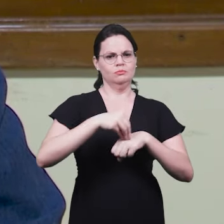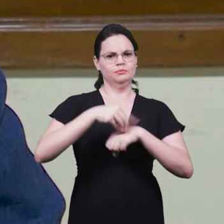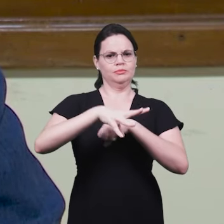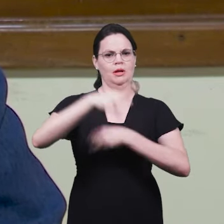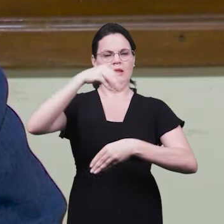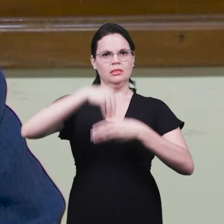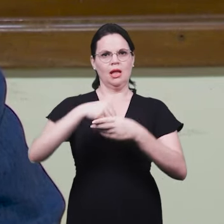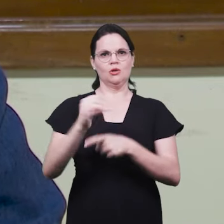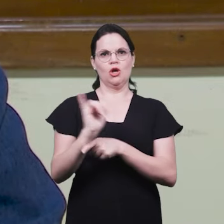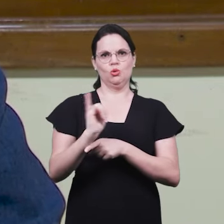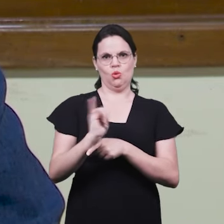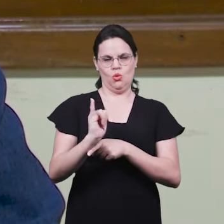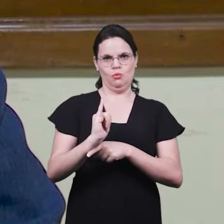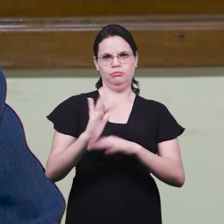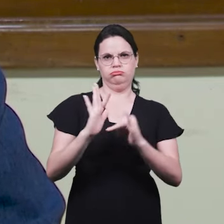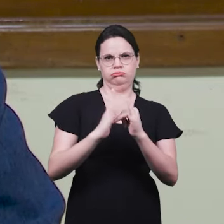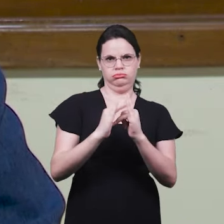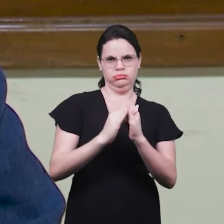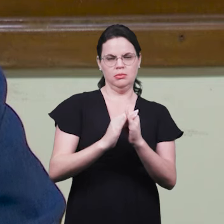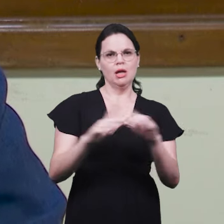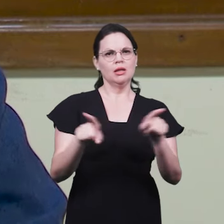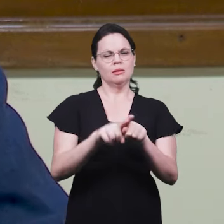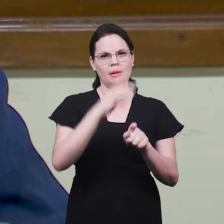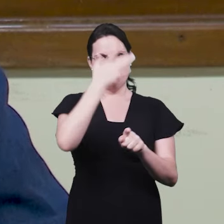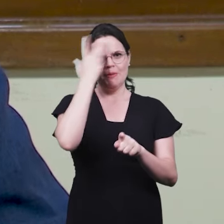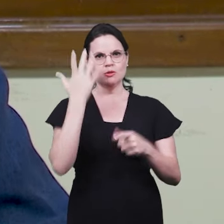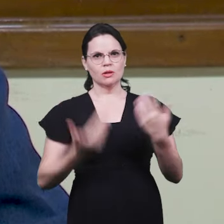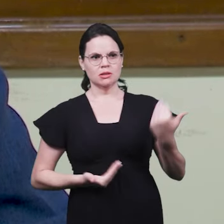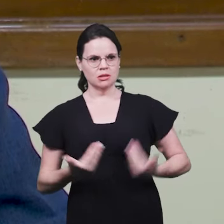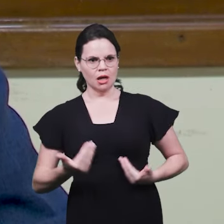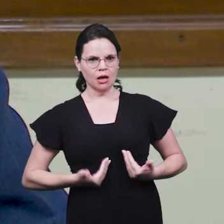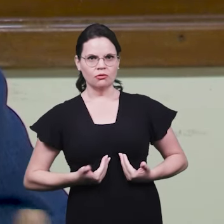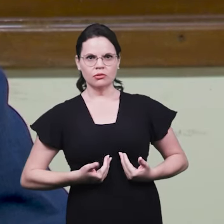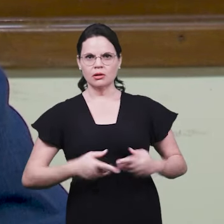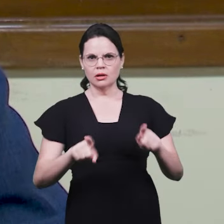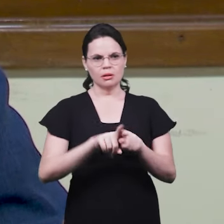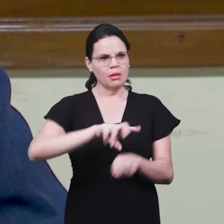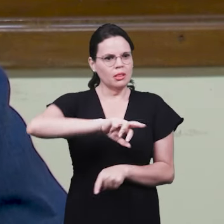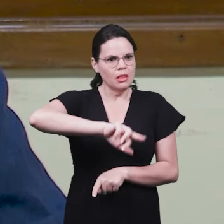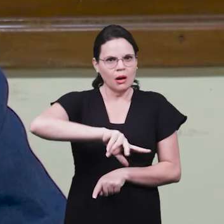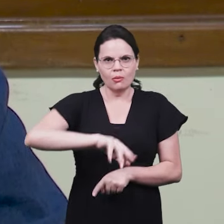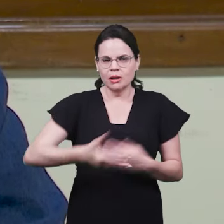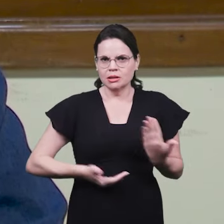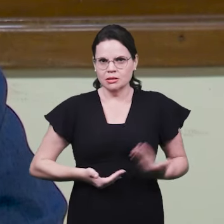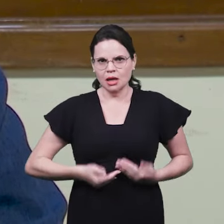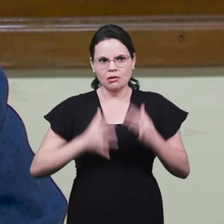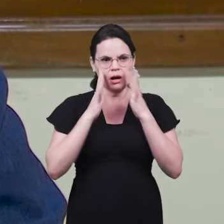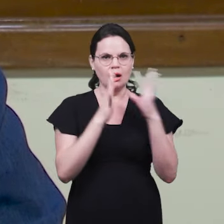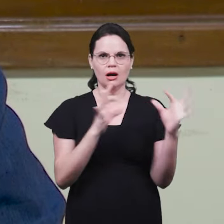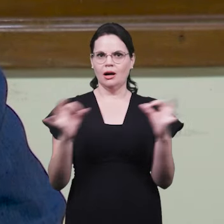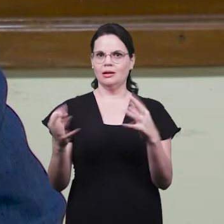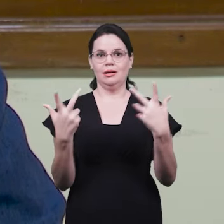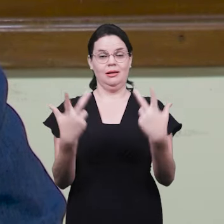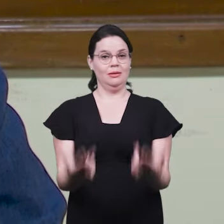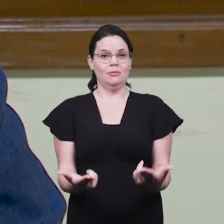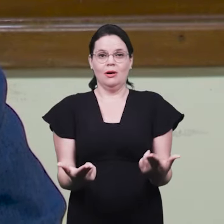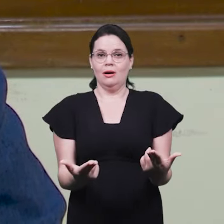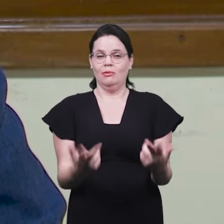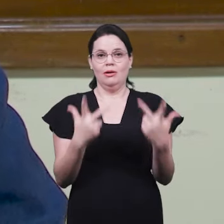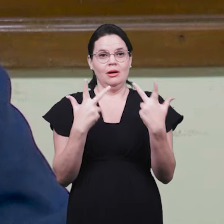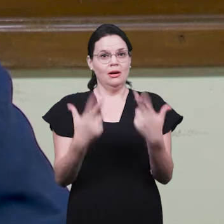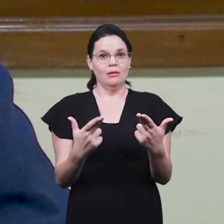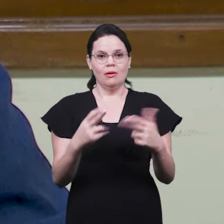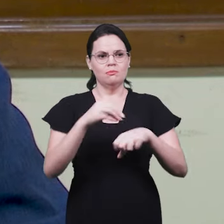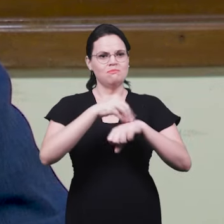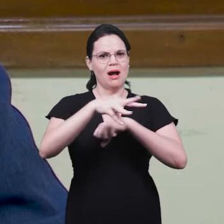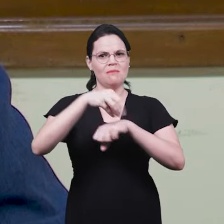não só os membros, como não membros, podem assistir as aulas, viu o que nós estamos falando. Então é uma coisa que hoje nós